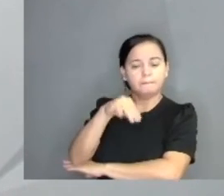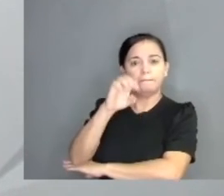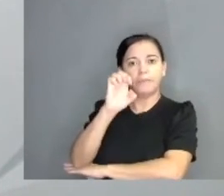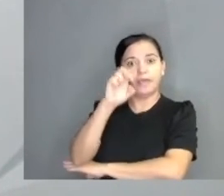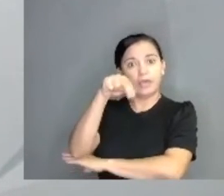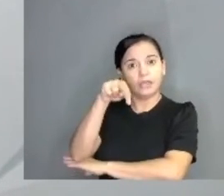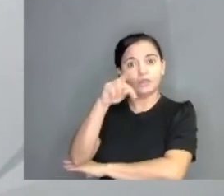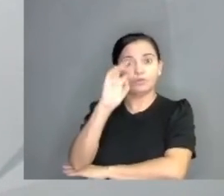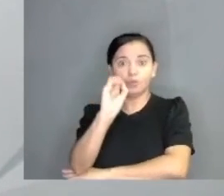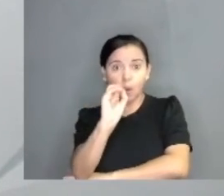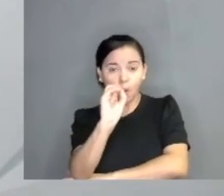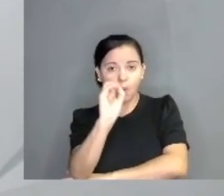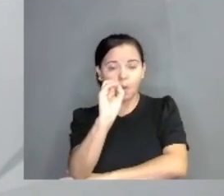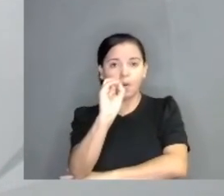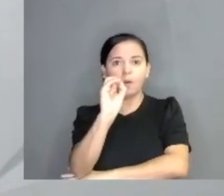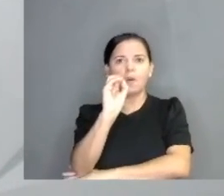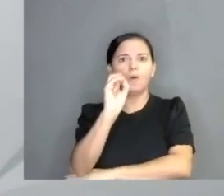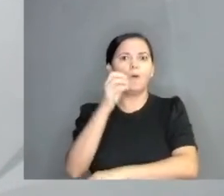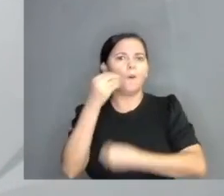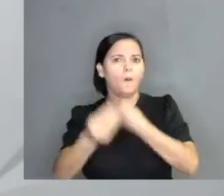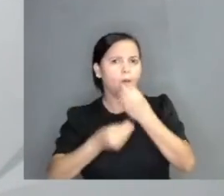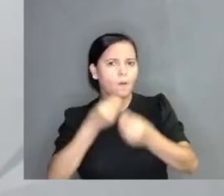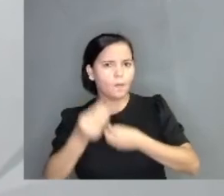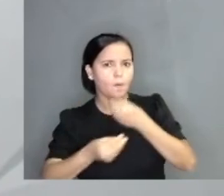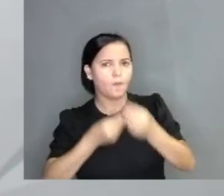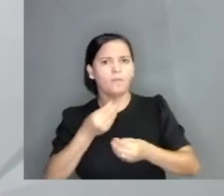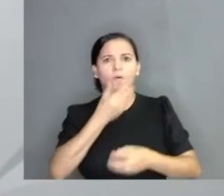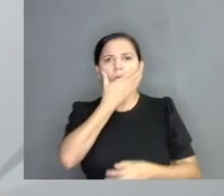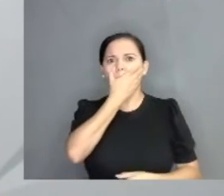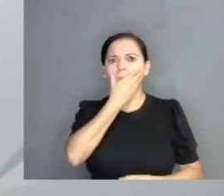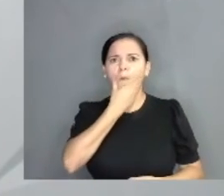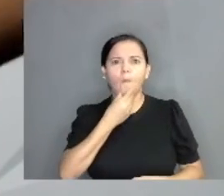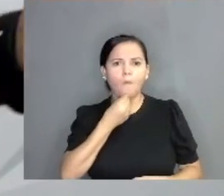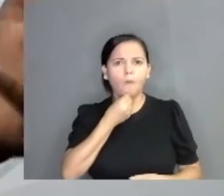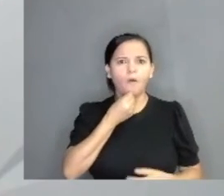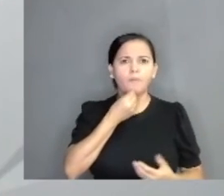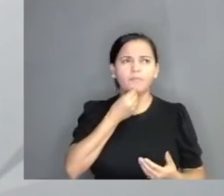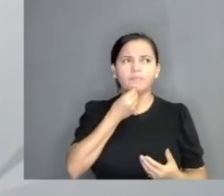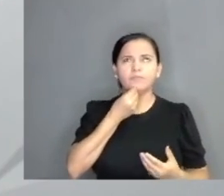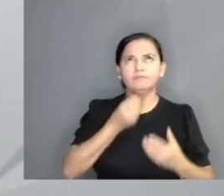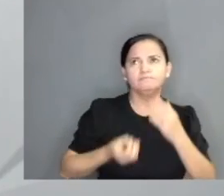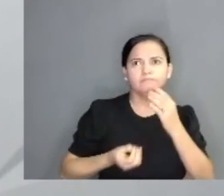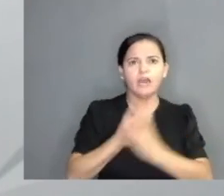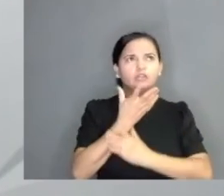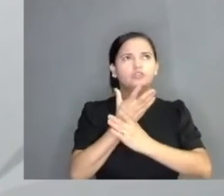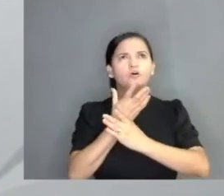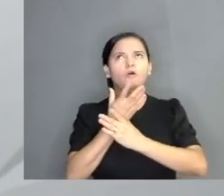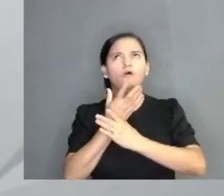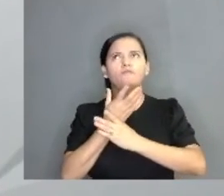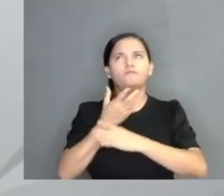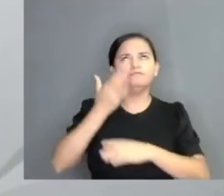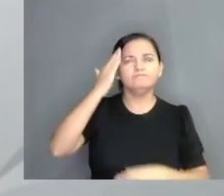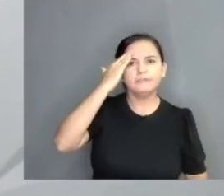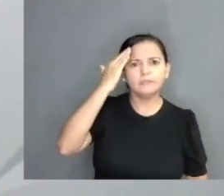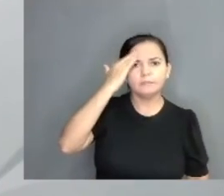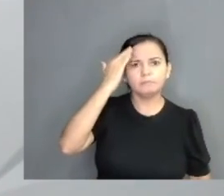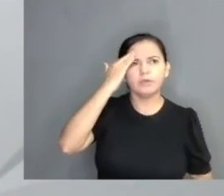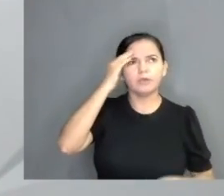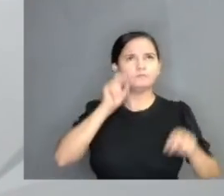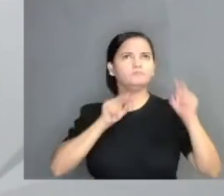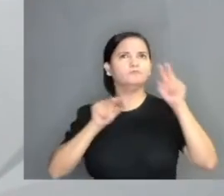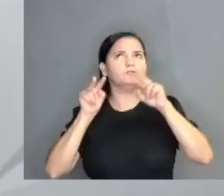promover uma nova visão em relação à política, por exemplo, né?